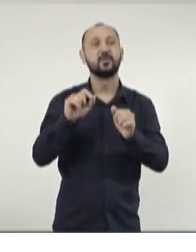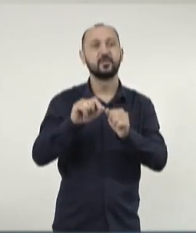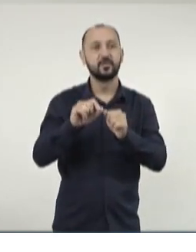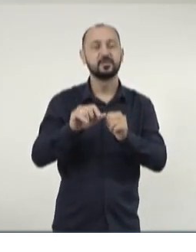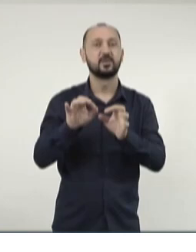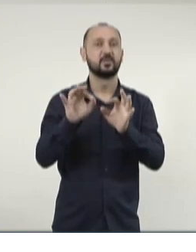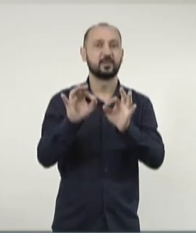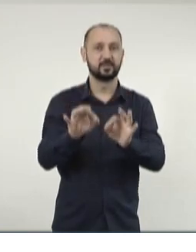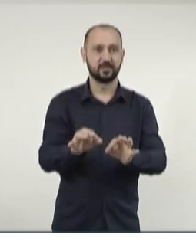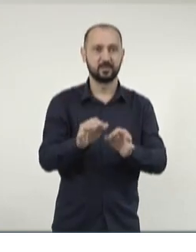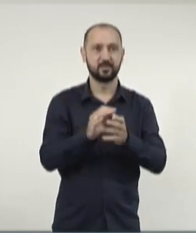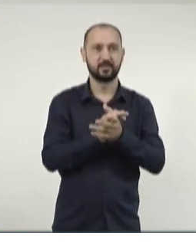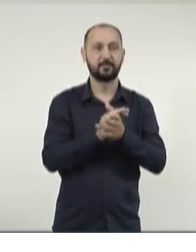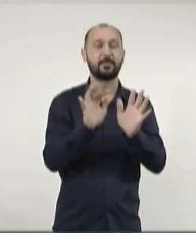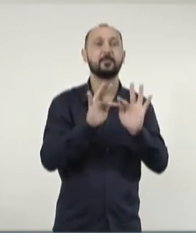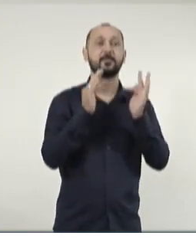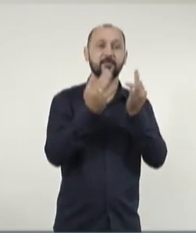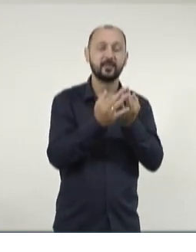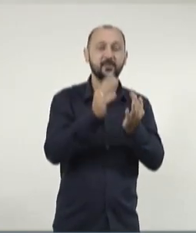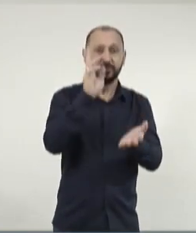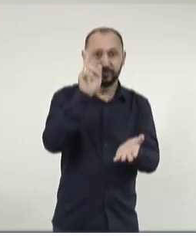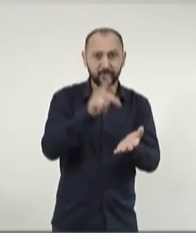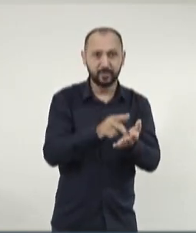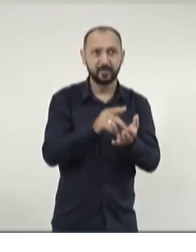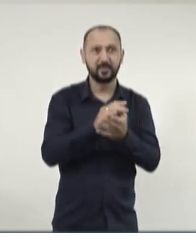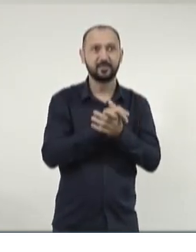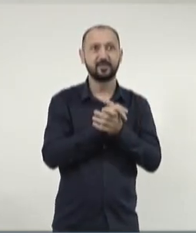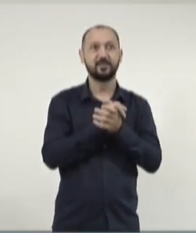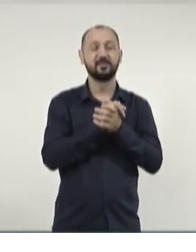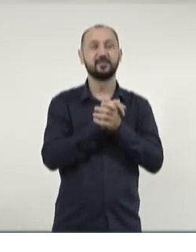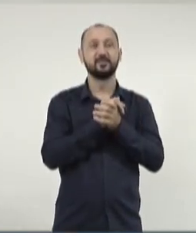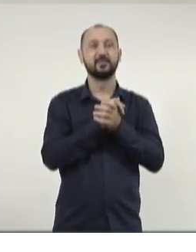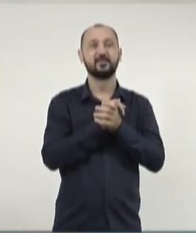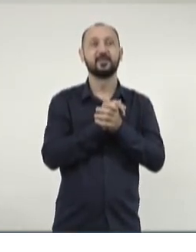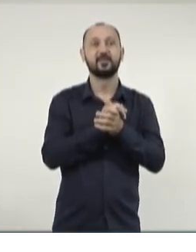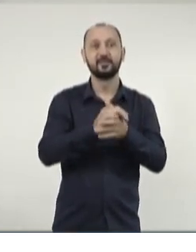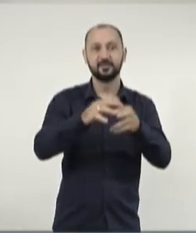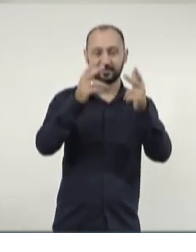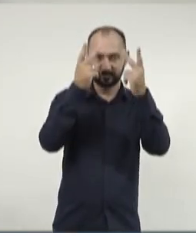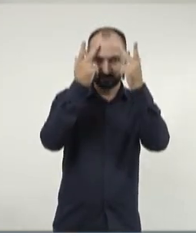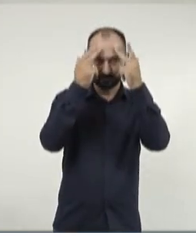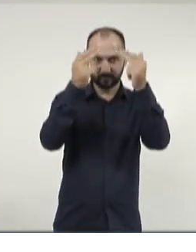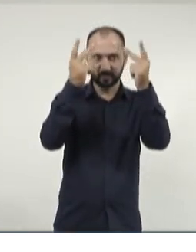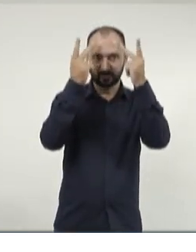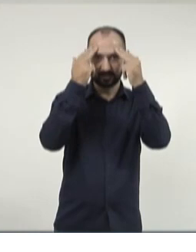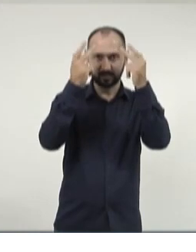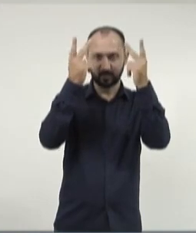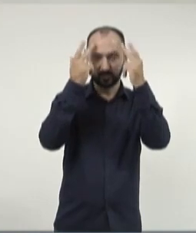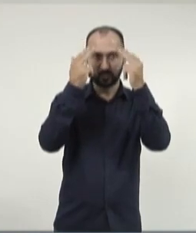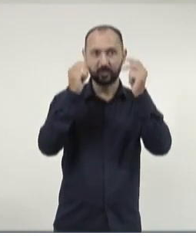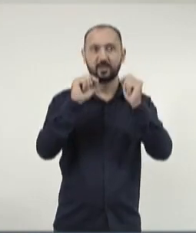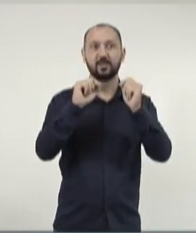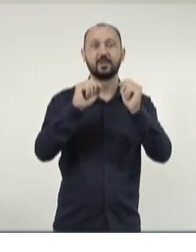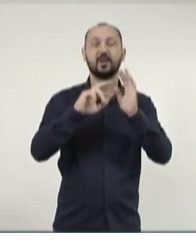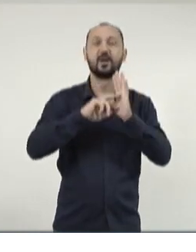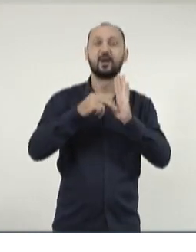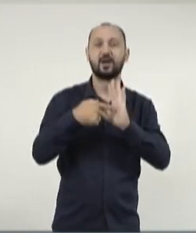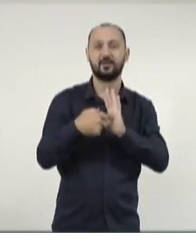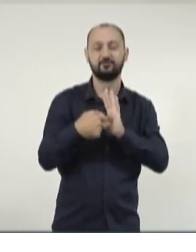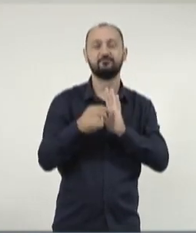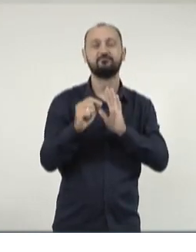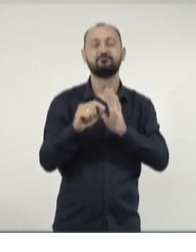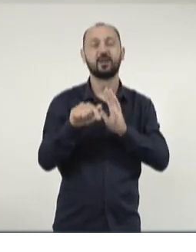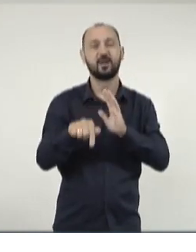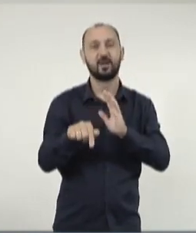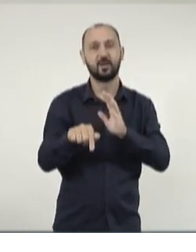o certo. A minha família, de verdade, ela estava extremamente tranquila em relação